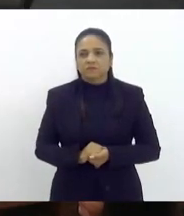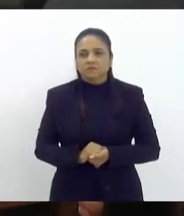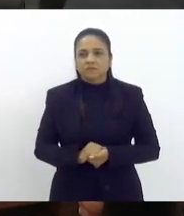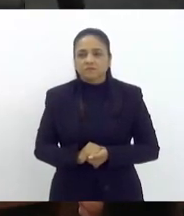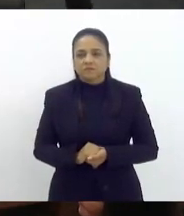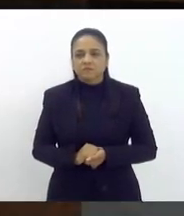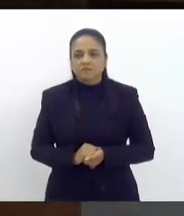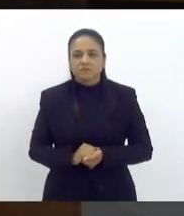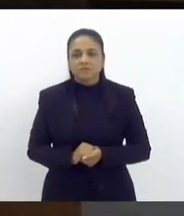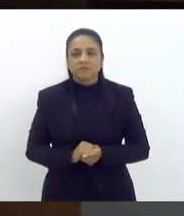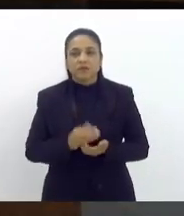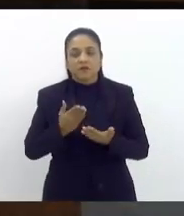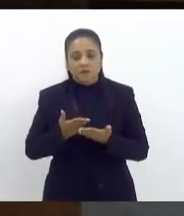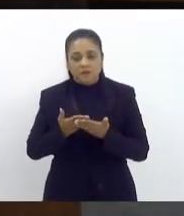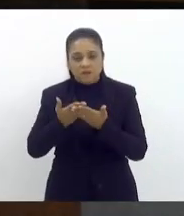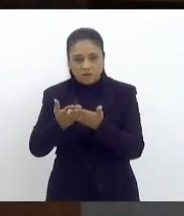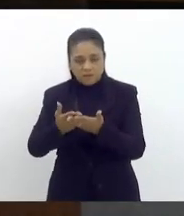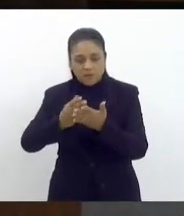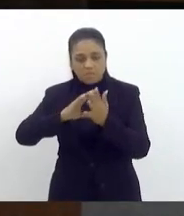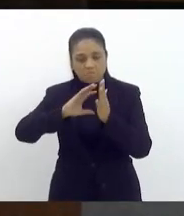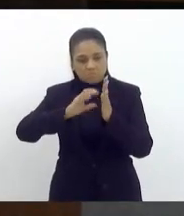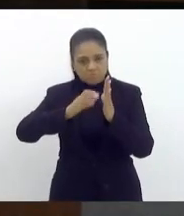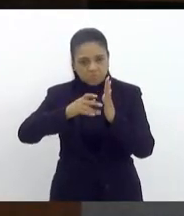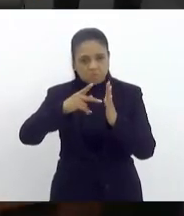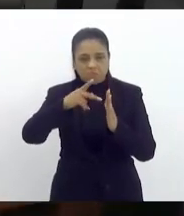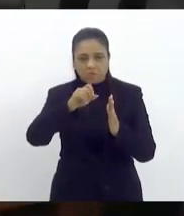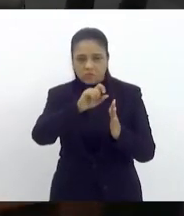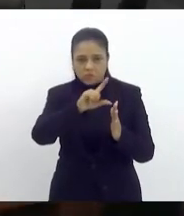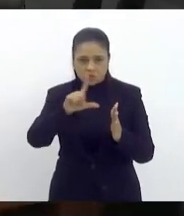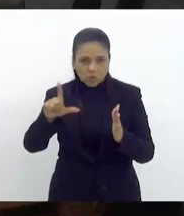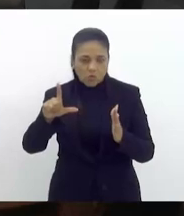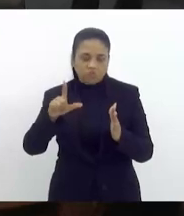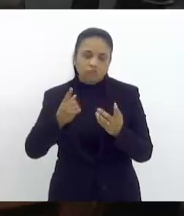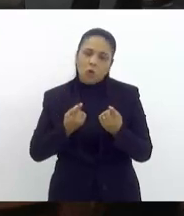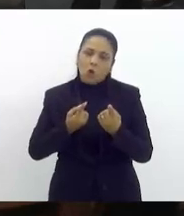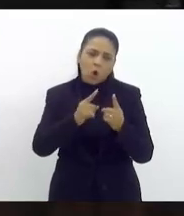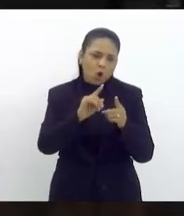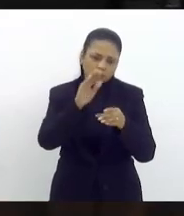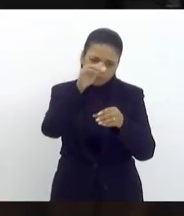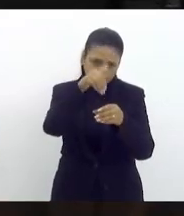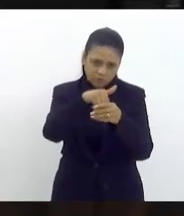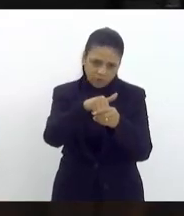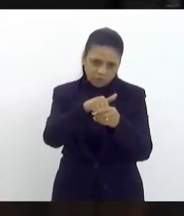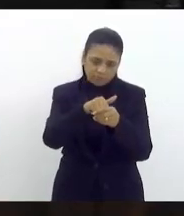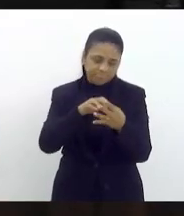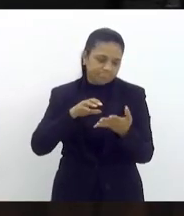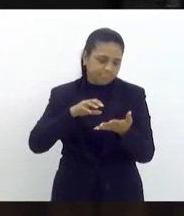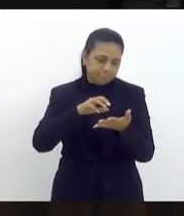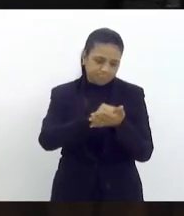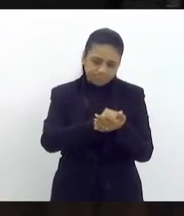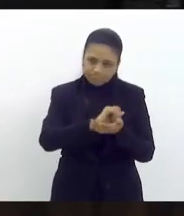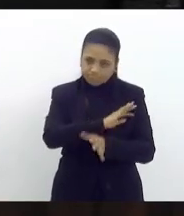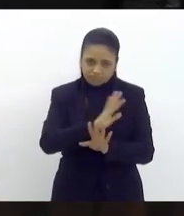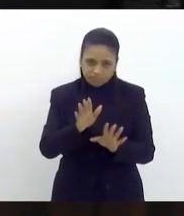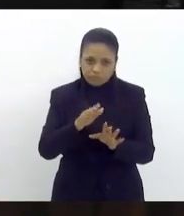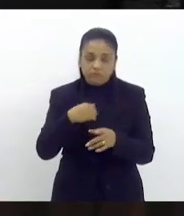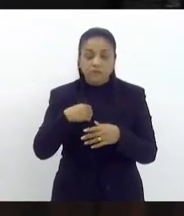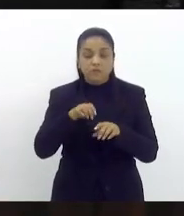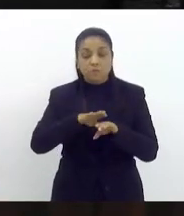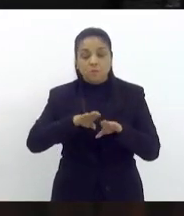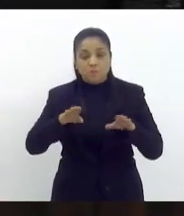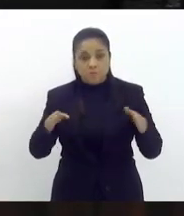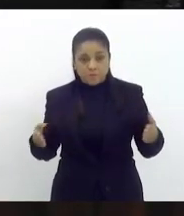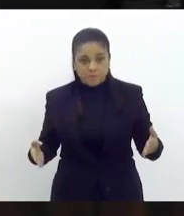só quero encaminhar que a bancada do pessoal volta contrário ao projeto de lei está registrado a bancada do pessoal contrário lá sobre a mesa